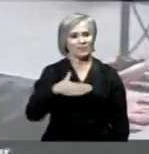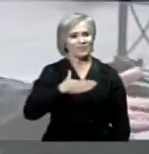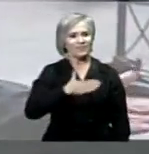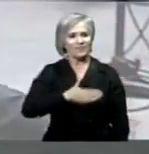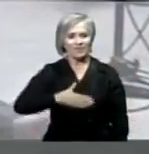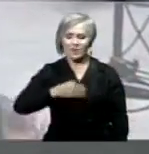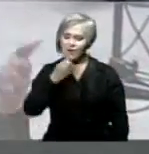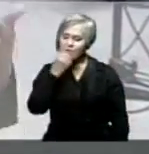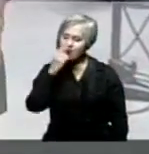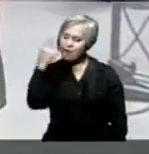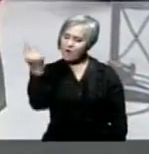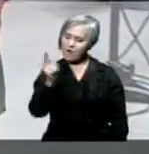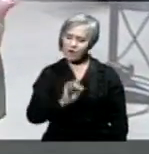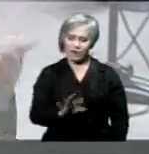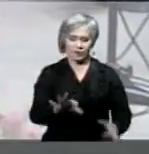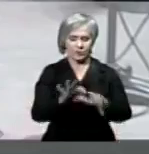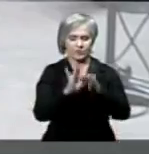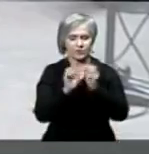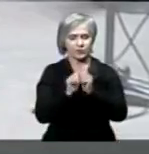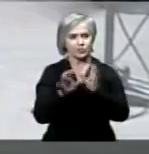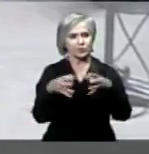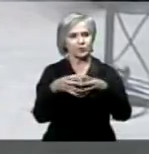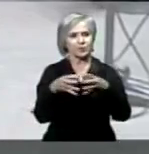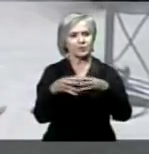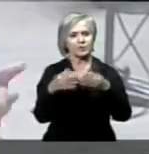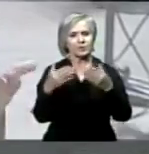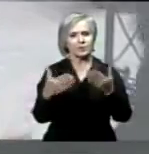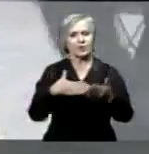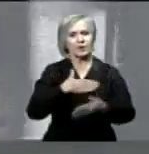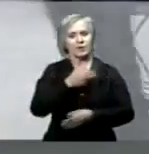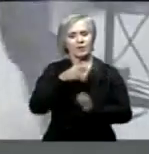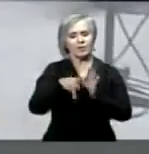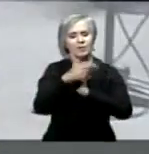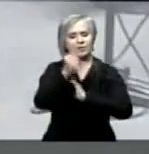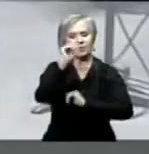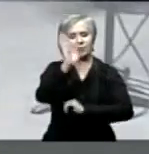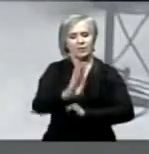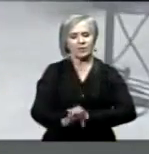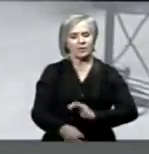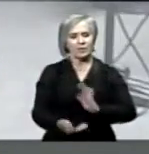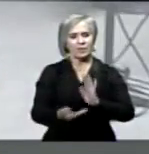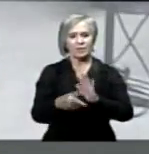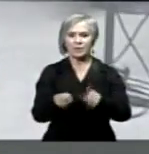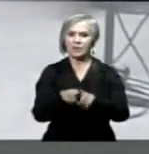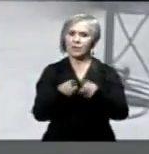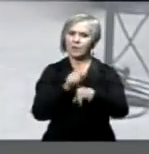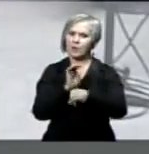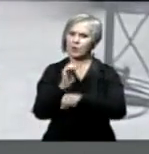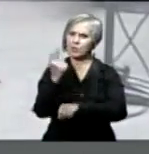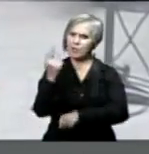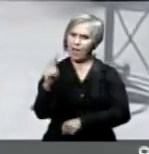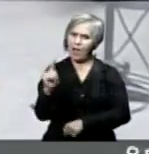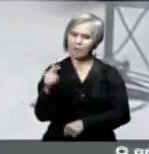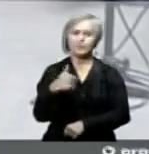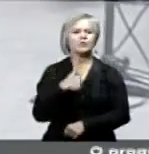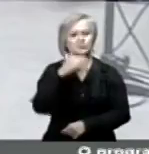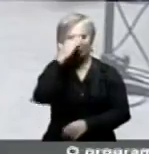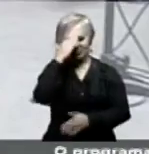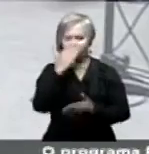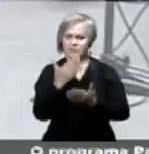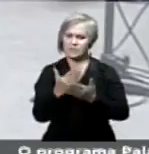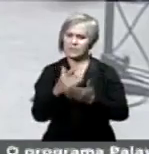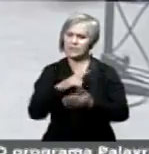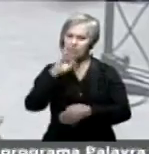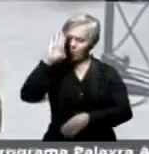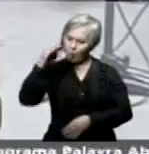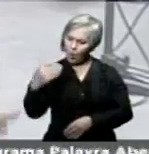nossa bancada, uma honra para o Brasil, para esse parlamento e para o estado de Goiás. Tenho certeza que você honra também a sua